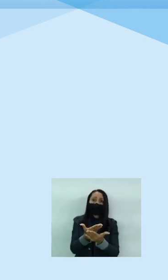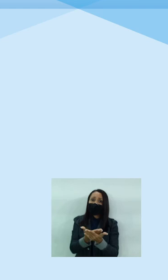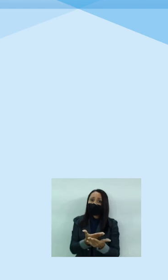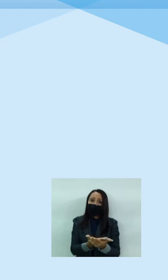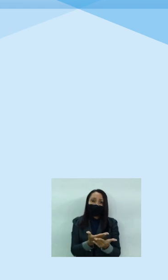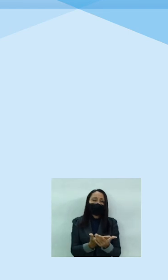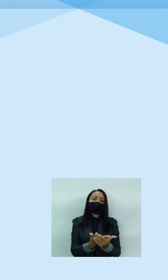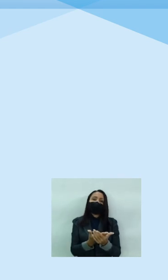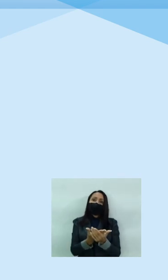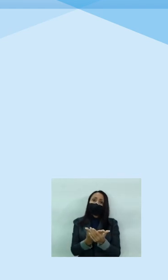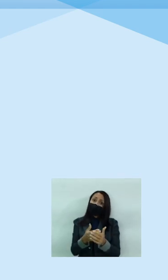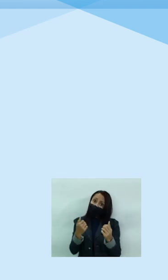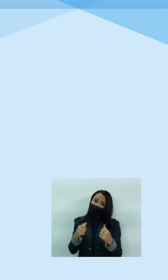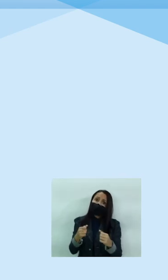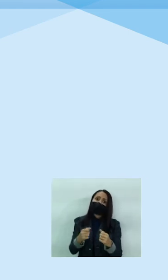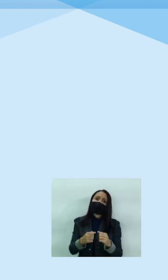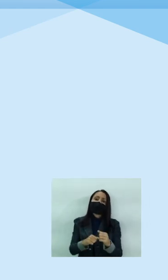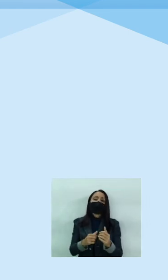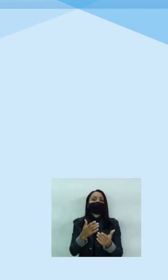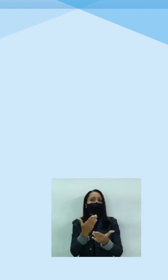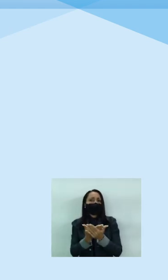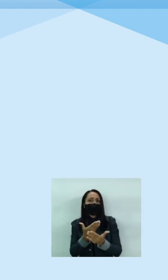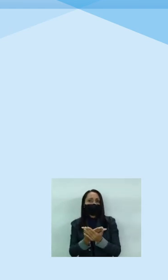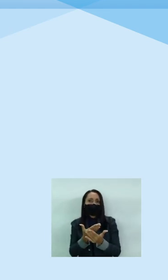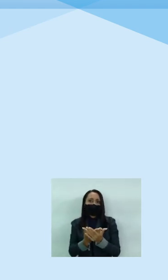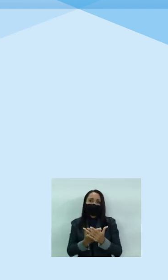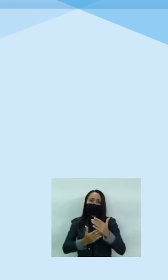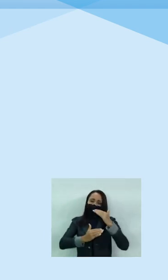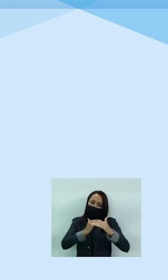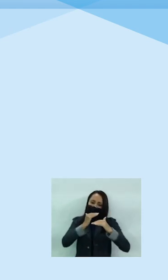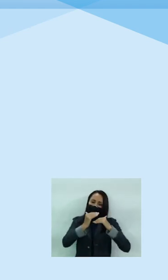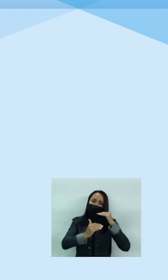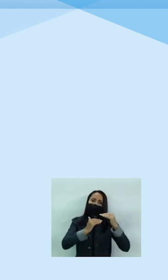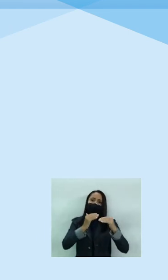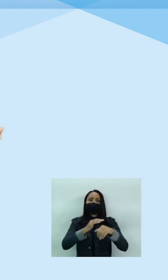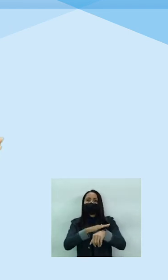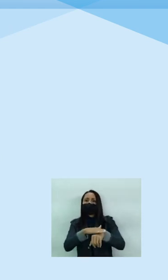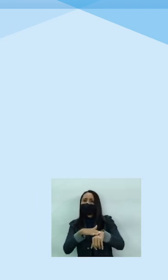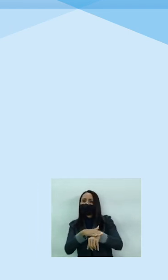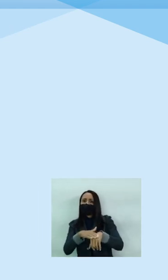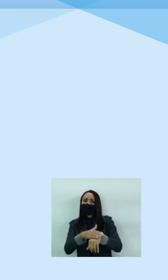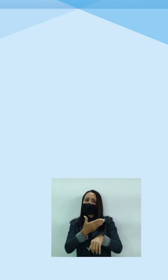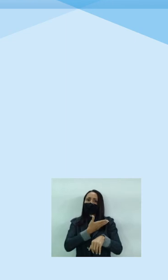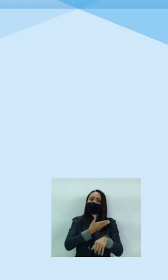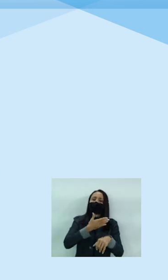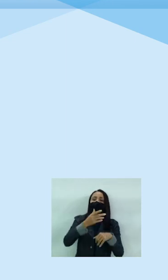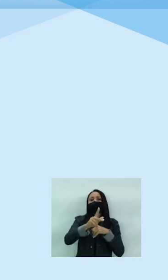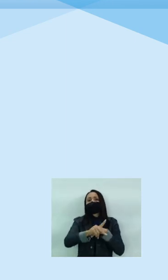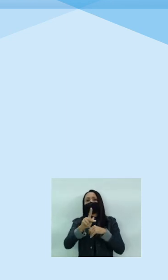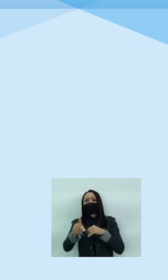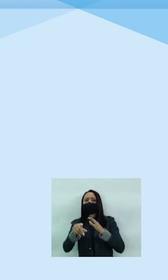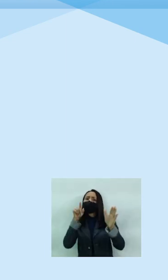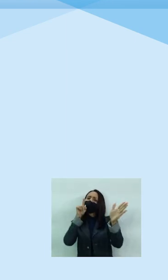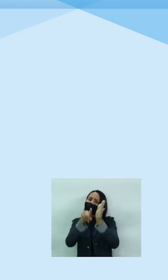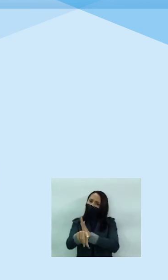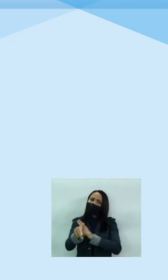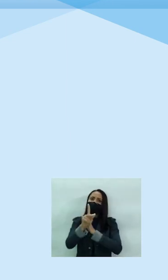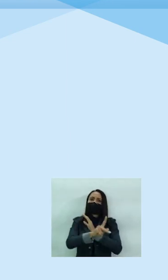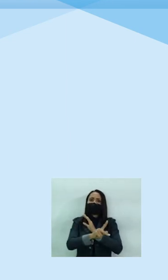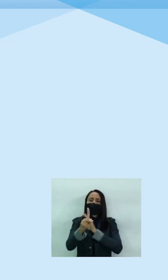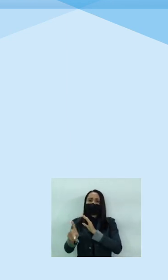o estudo, tá certo? Vamos estudar, vamos propagar, vamos conversar com nossos amigos e professores, pergunte aos